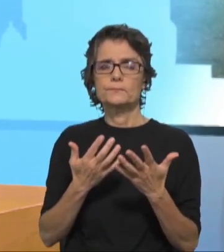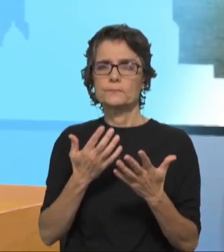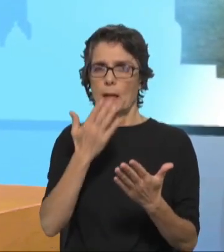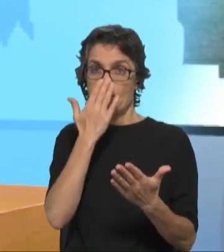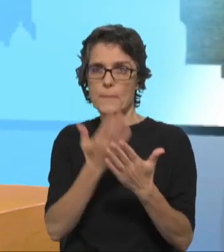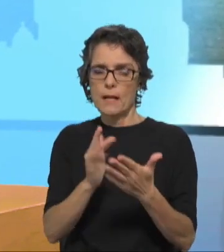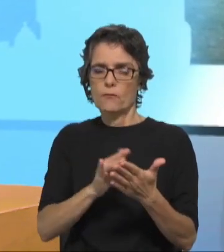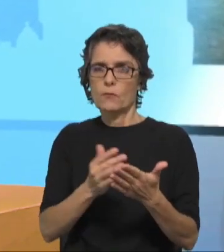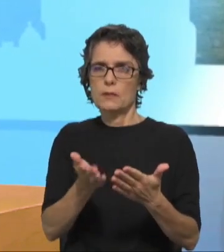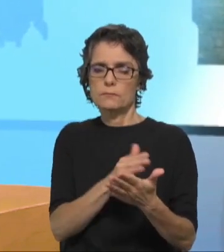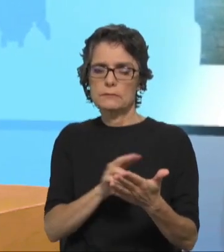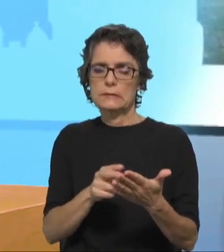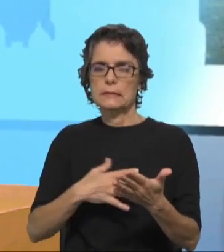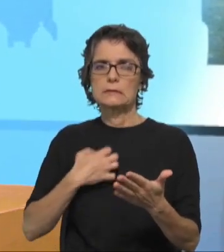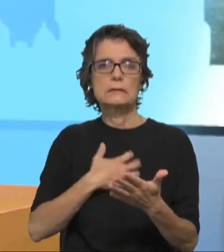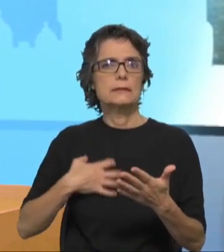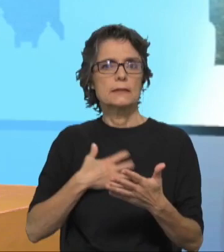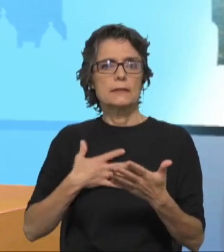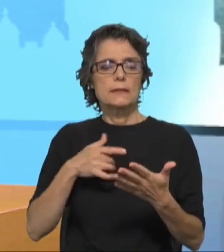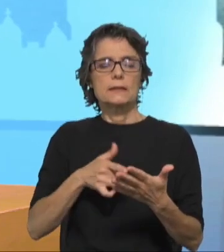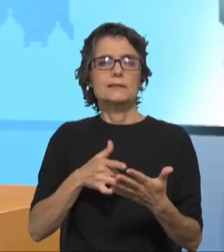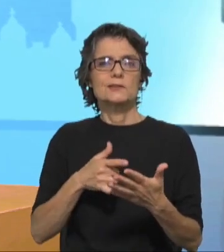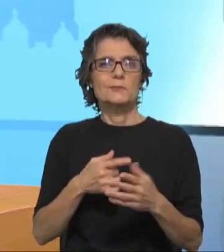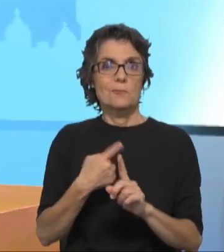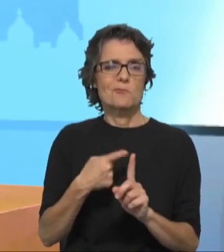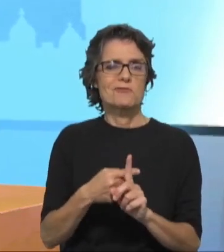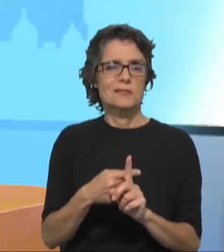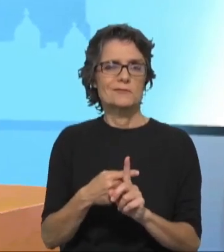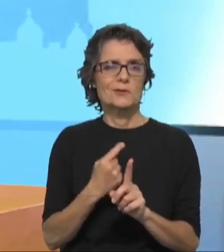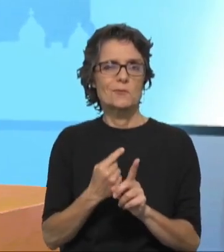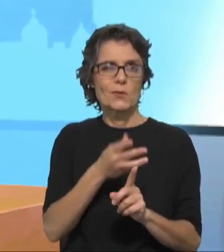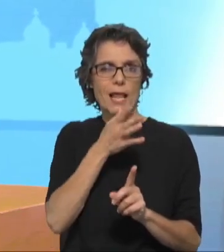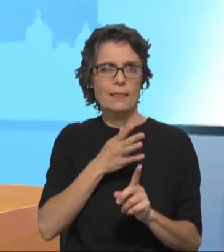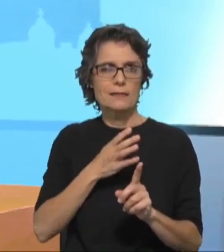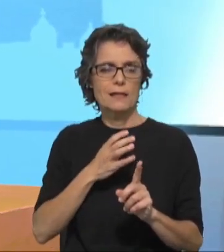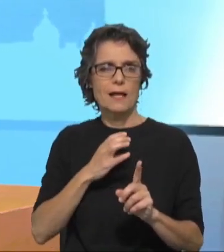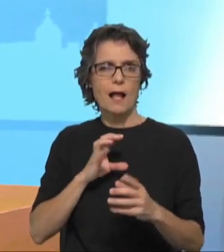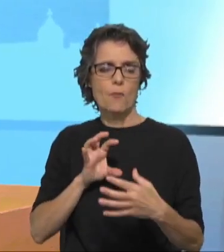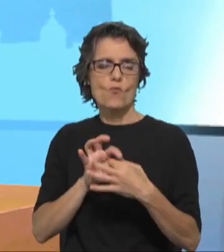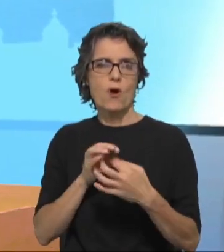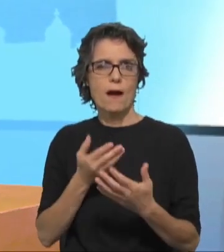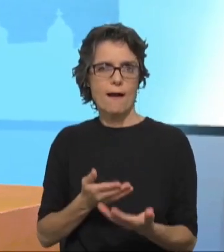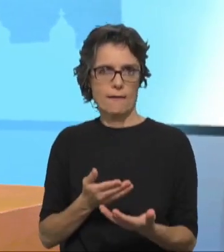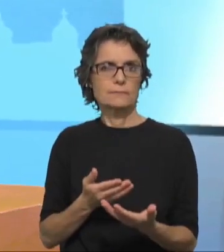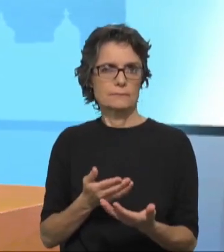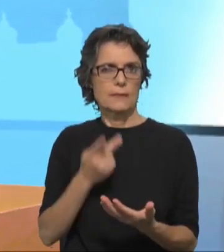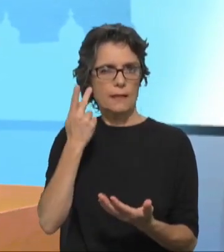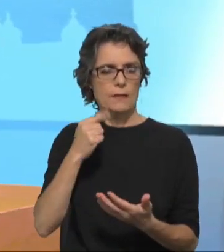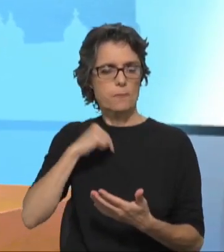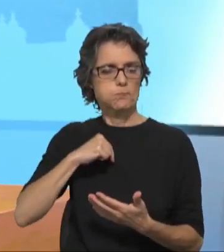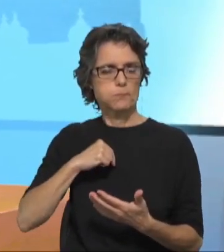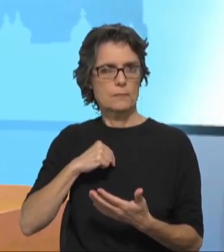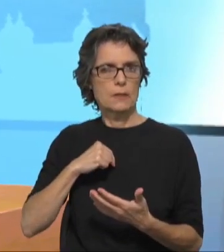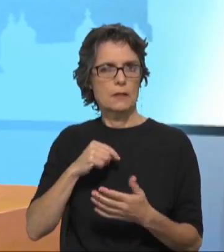livro inquieta, é bom sinal, é sinal de que nos toca, que vai ao concreto das nossas vidas, nos levanta